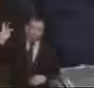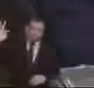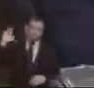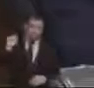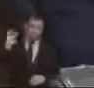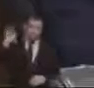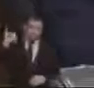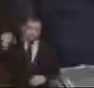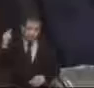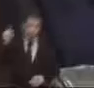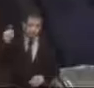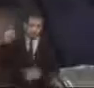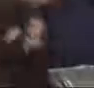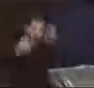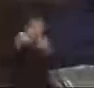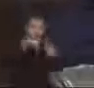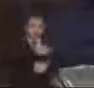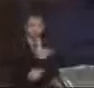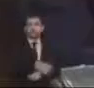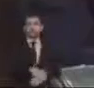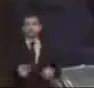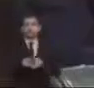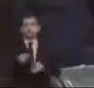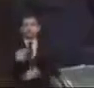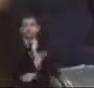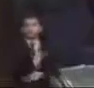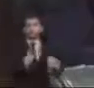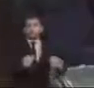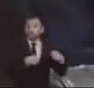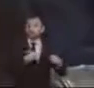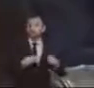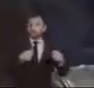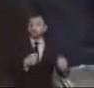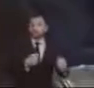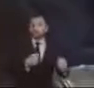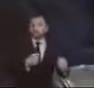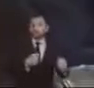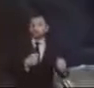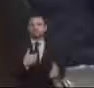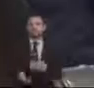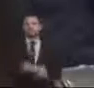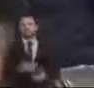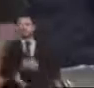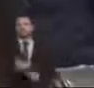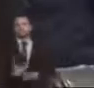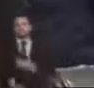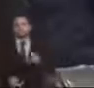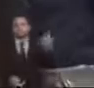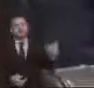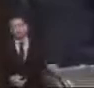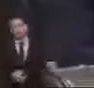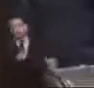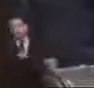temos que defender isso aqui com unhas e dentes, independente de eu gostar do deputado Josimar. Eu não gosto dele, enquanto político. Enquanto pessoa, não tenho